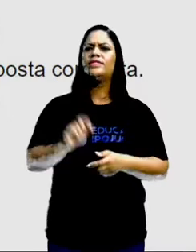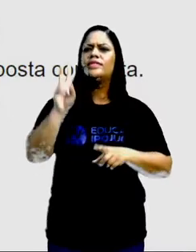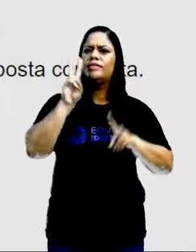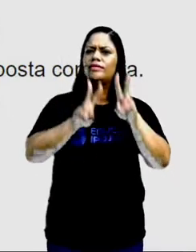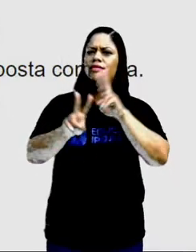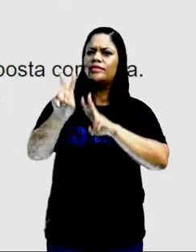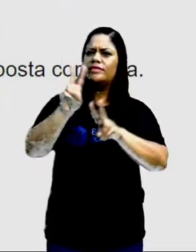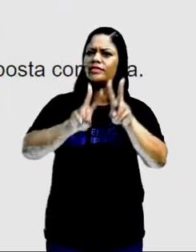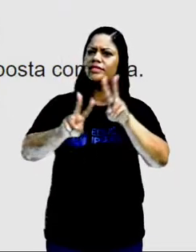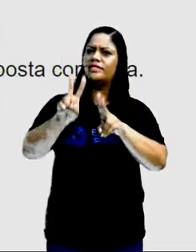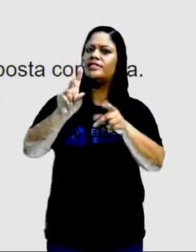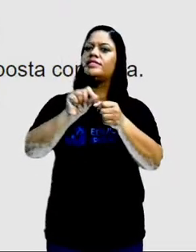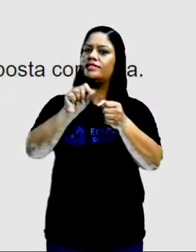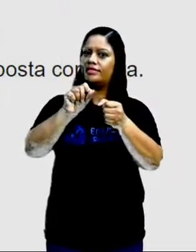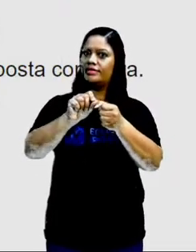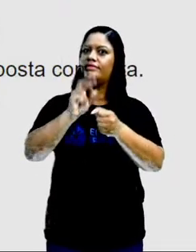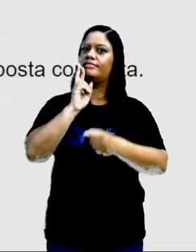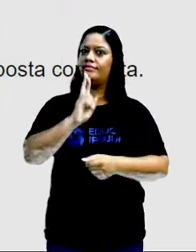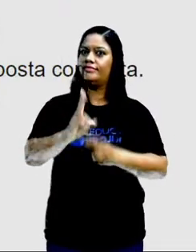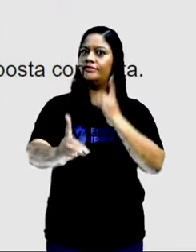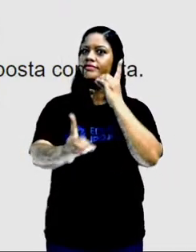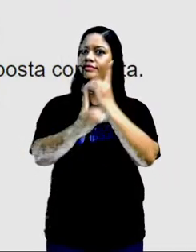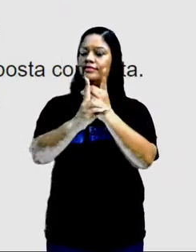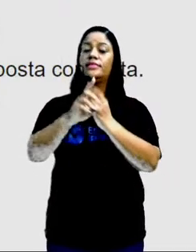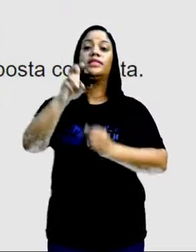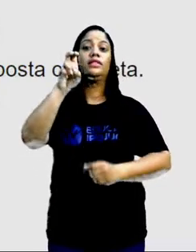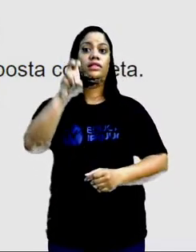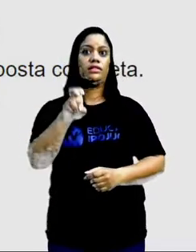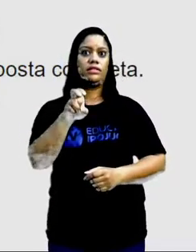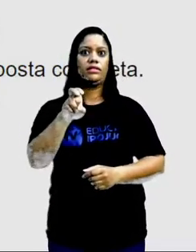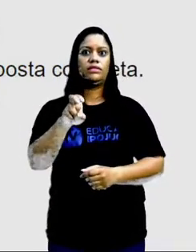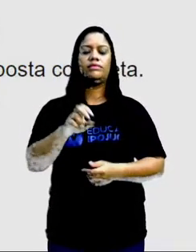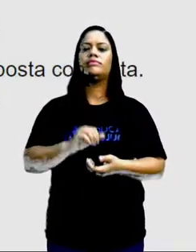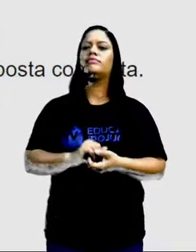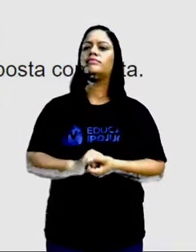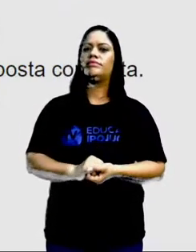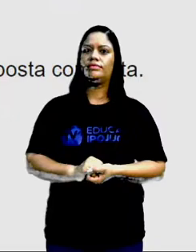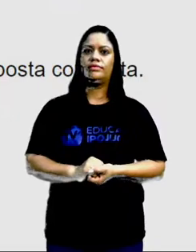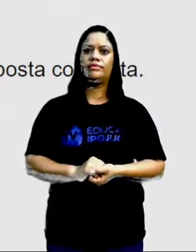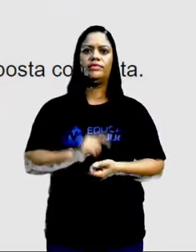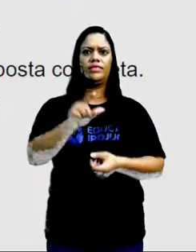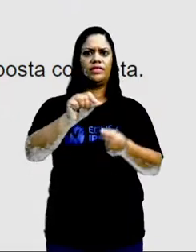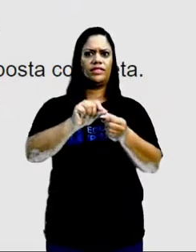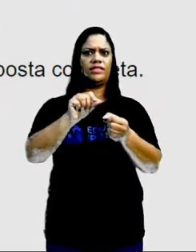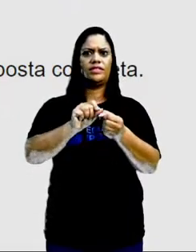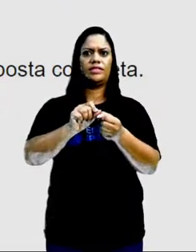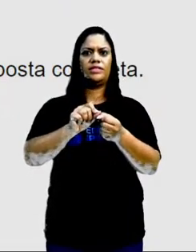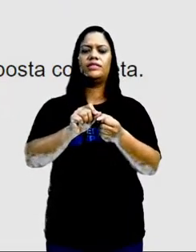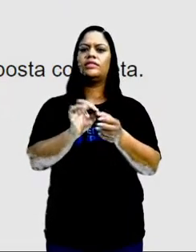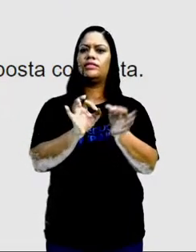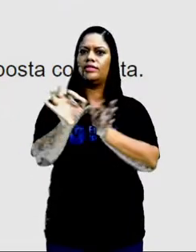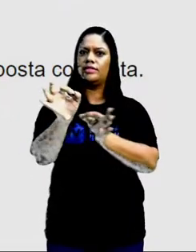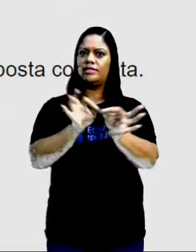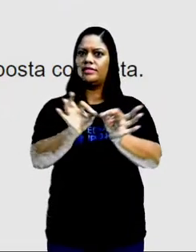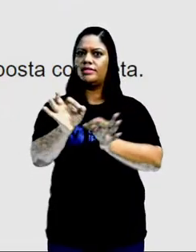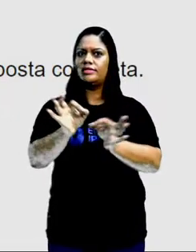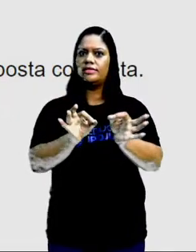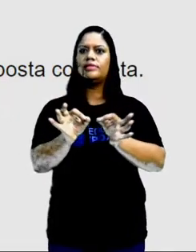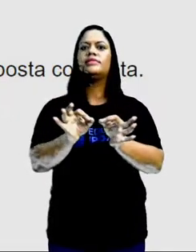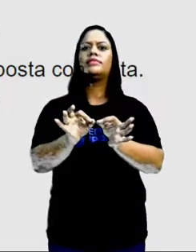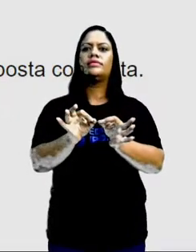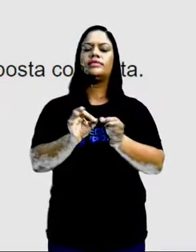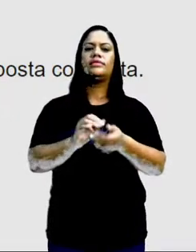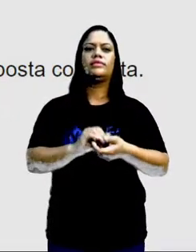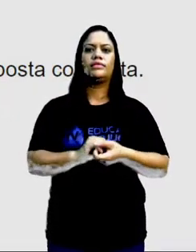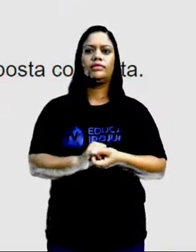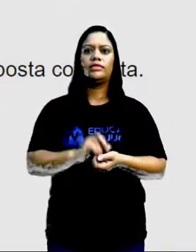pergunta para poder fazer o cálculo. 5. Executar o cálculo. Você não pode fazer uma situação, um problema,